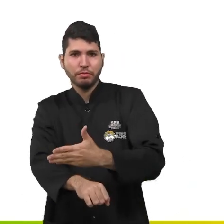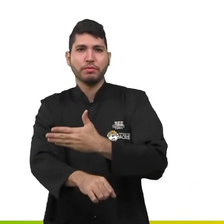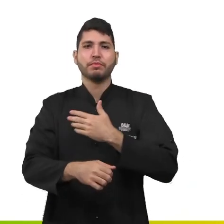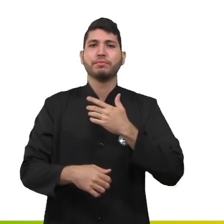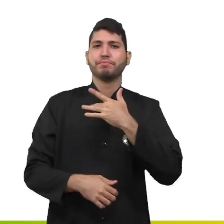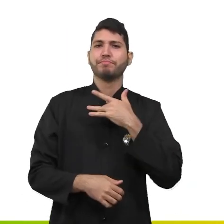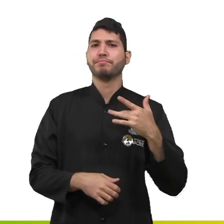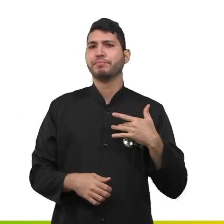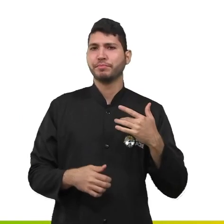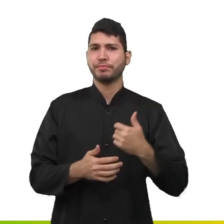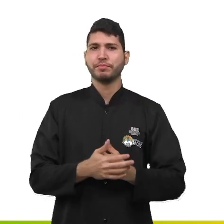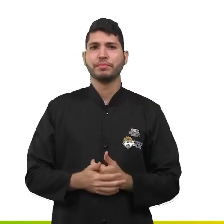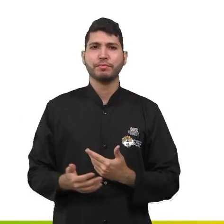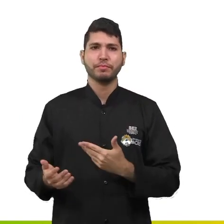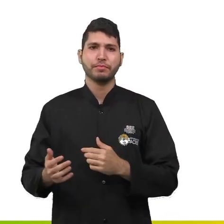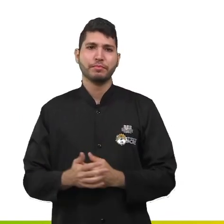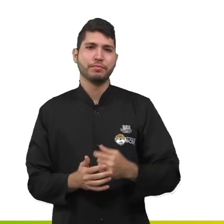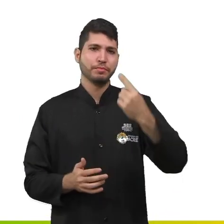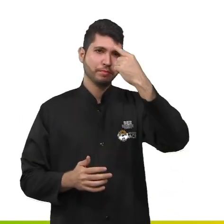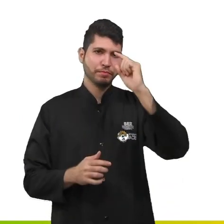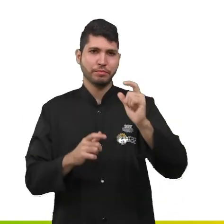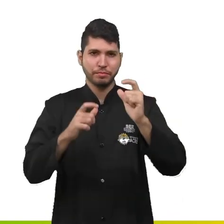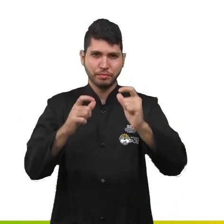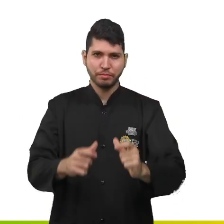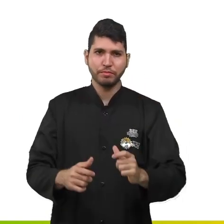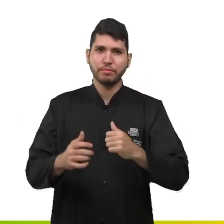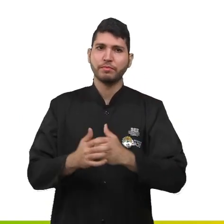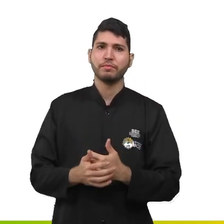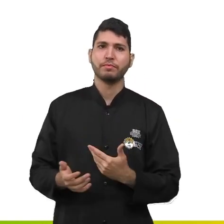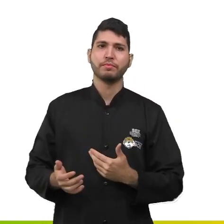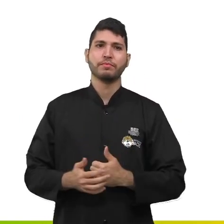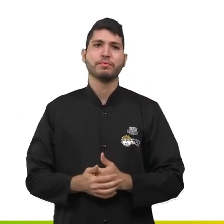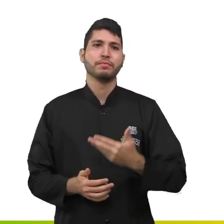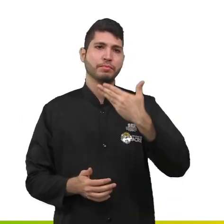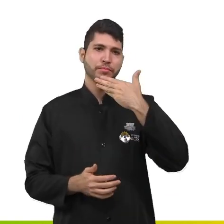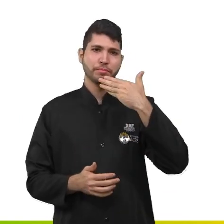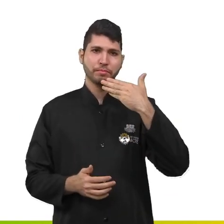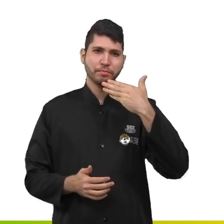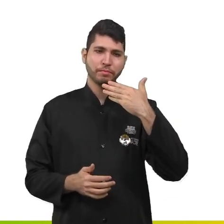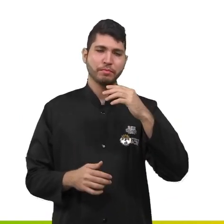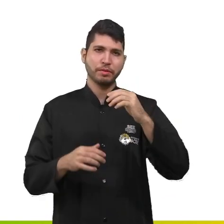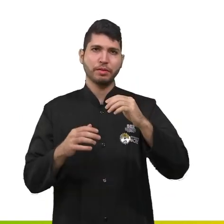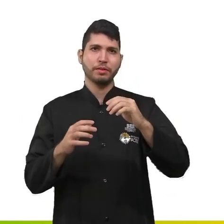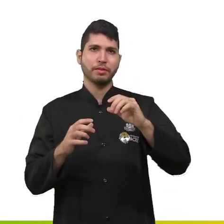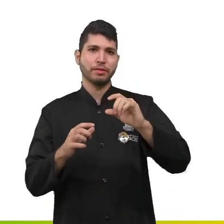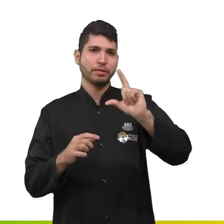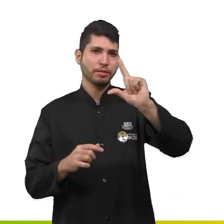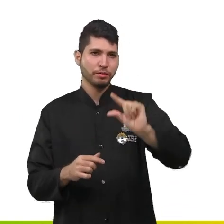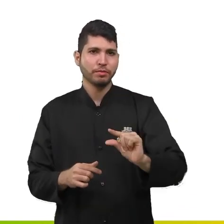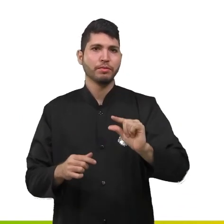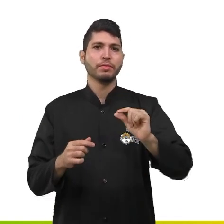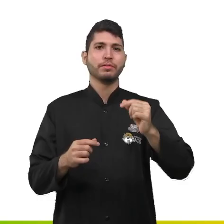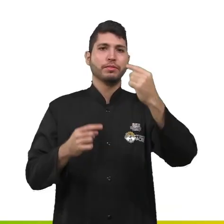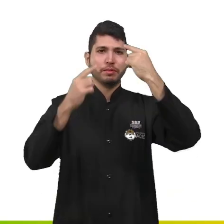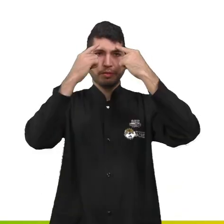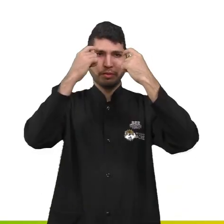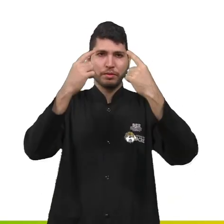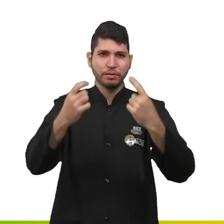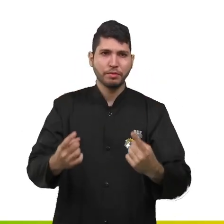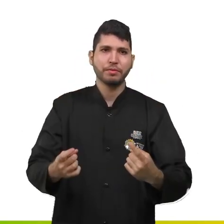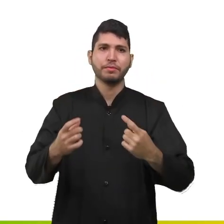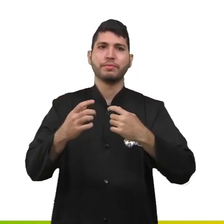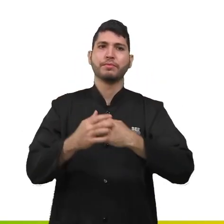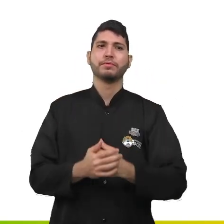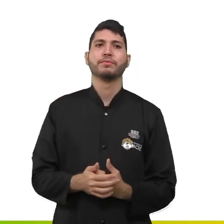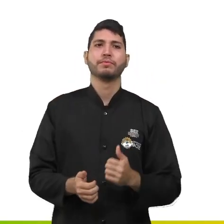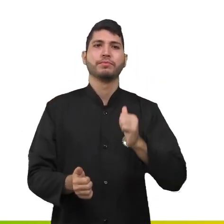né, da convivência, solidariedade, afasta os jovens da violência. O esporte aqui, ó, pode ser entendido como um elemento que